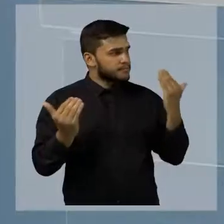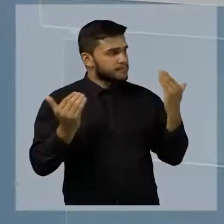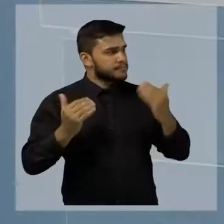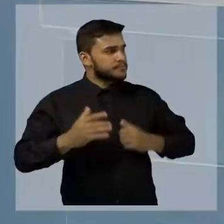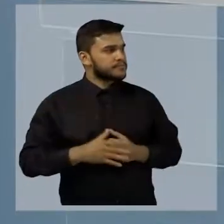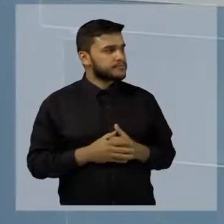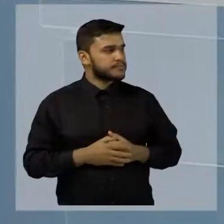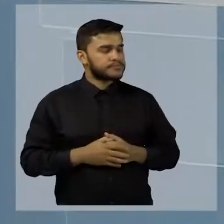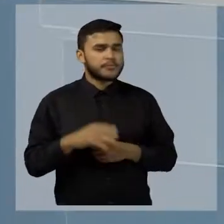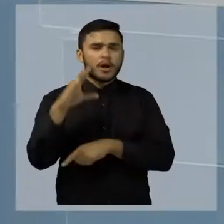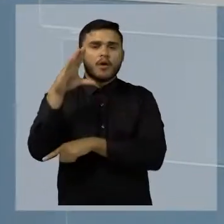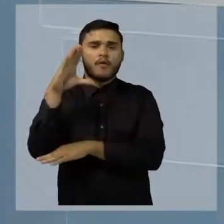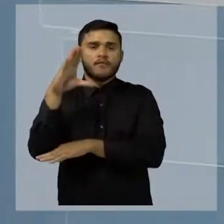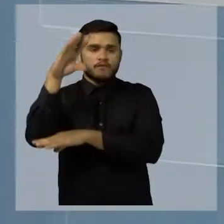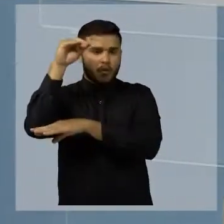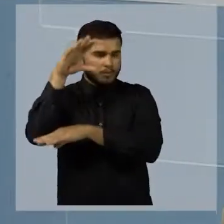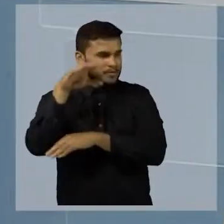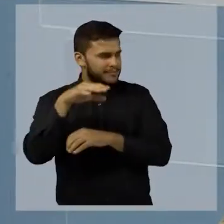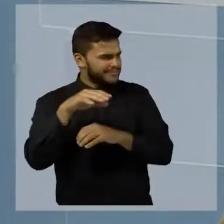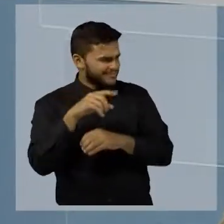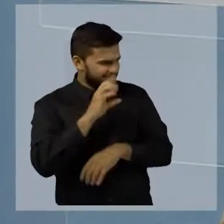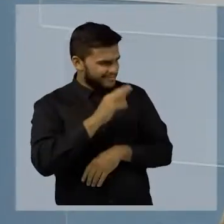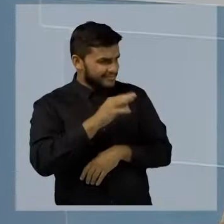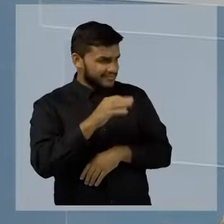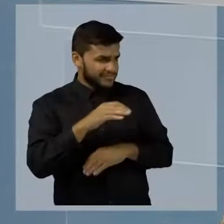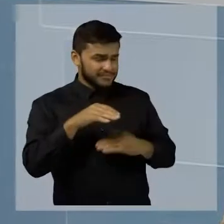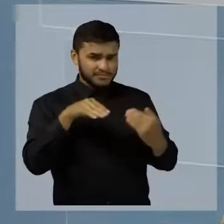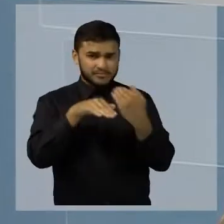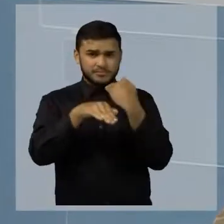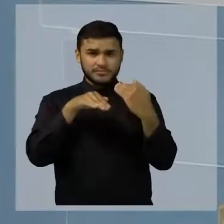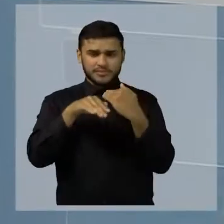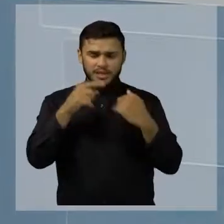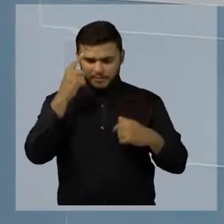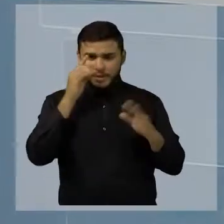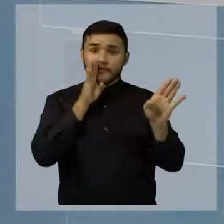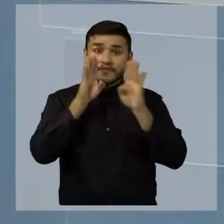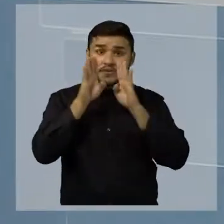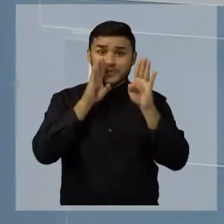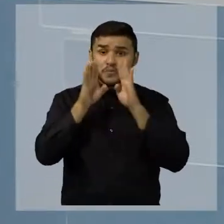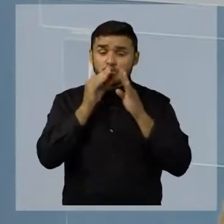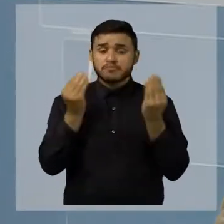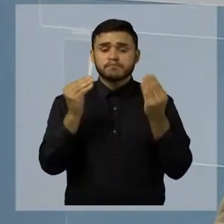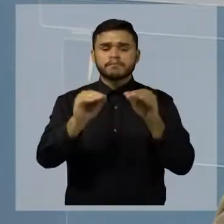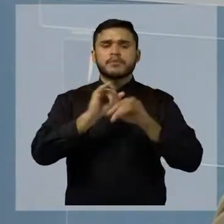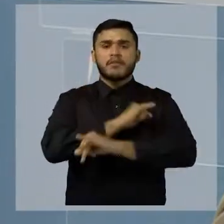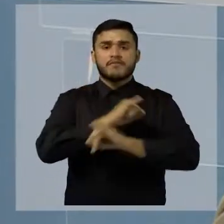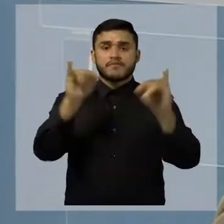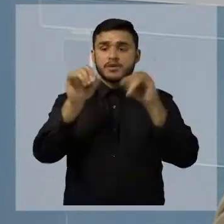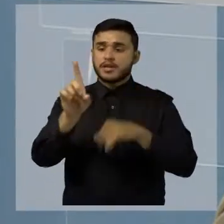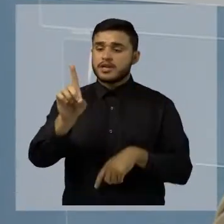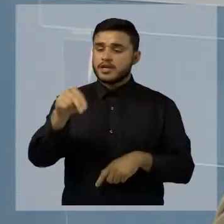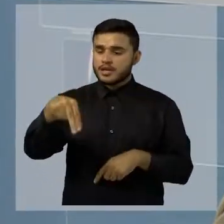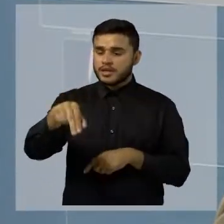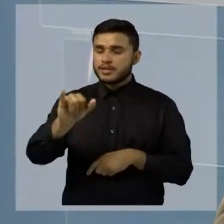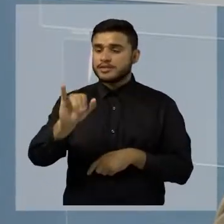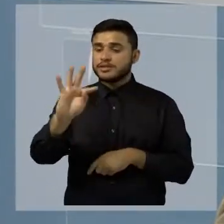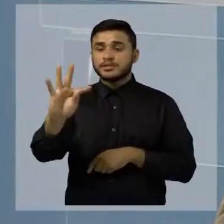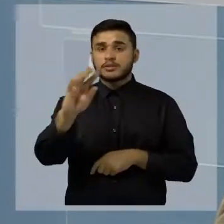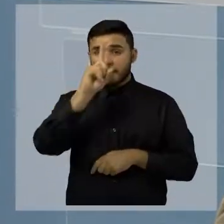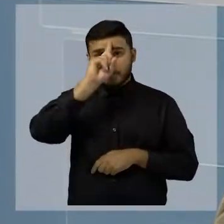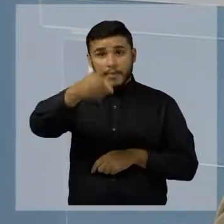concluindo, dos fotossensores, ele tomou uma decisão pelo Facebook, né? O DENIT começou a retirar os